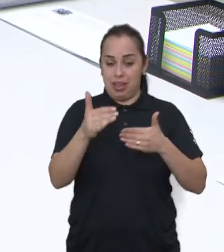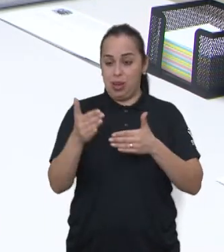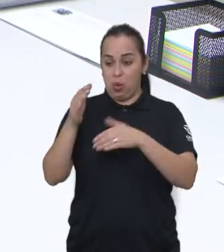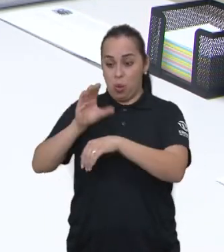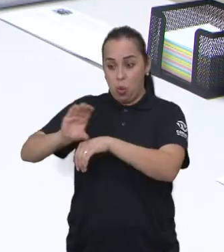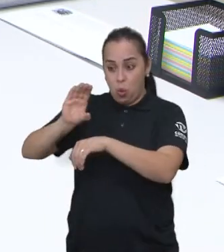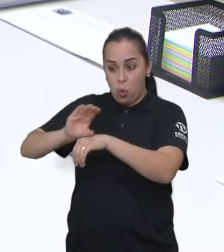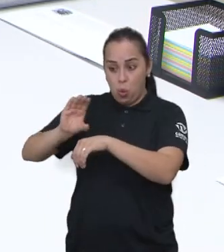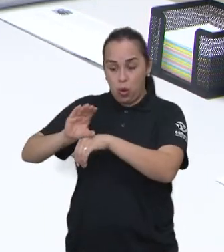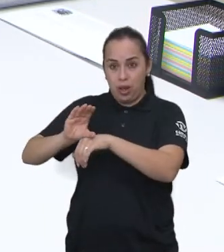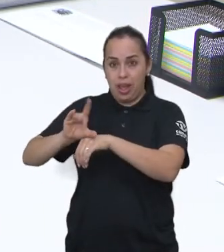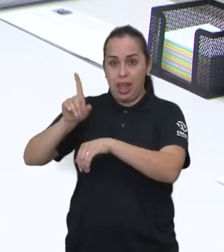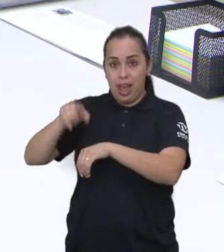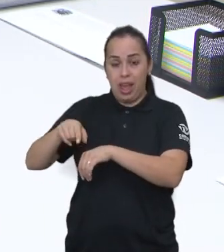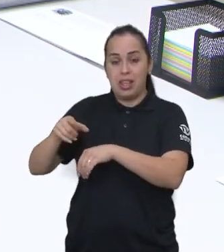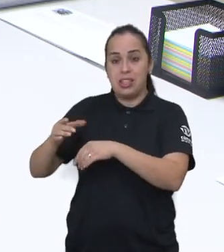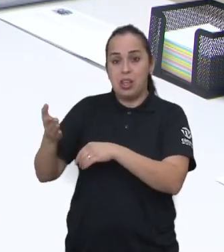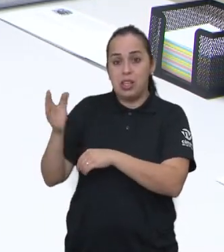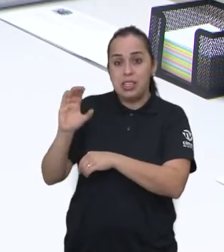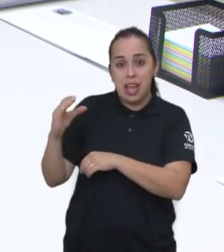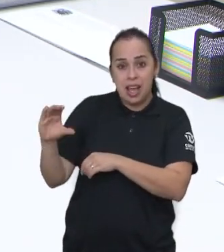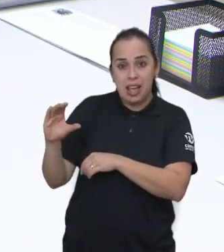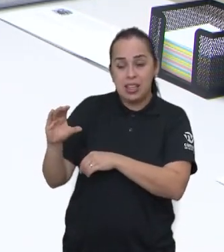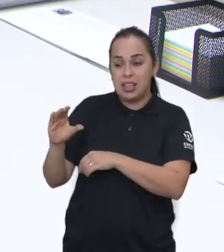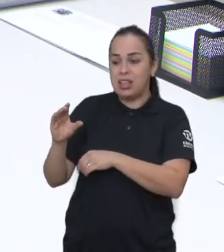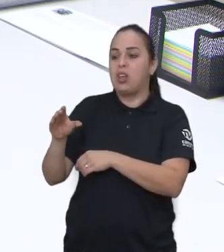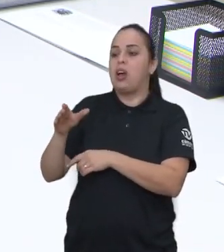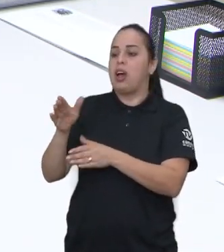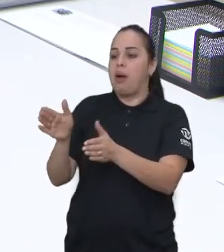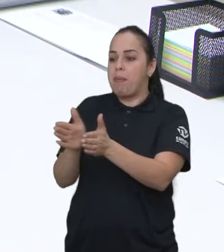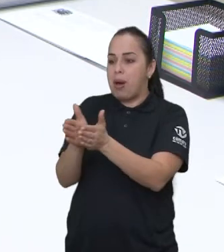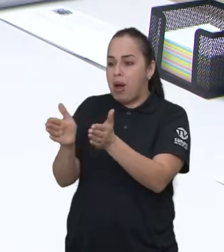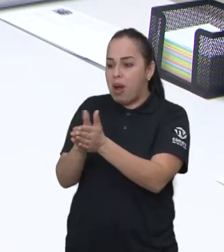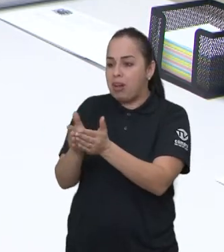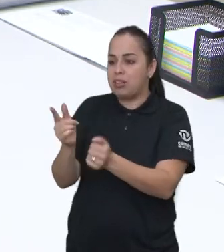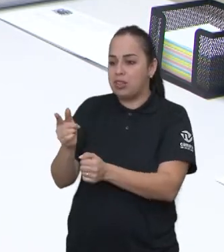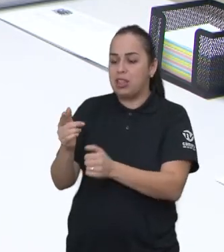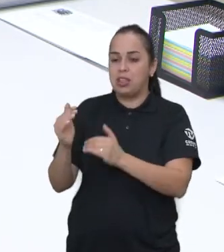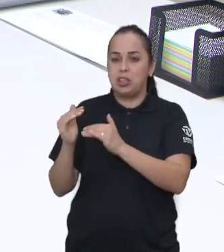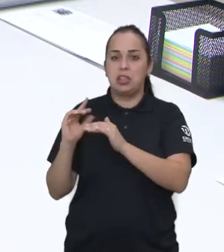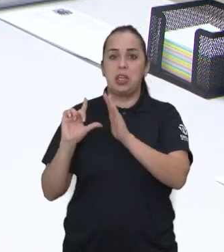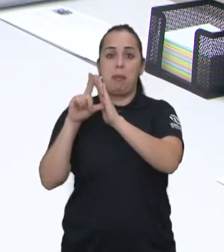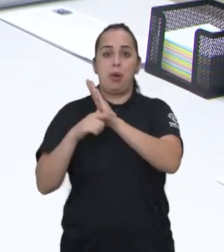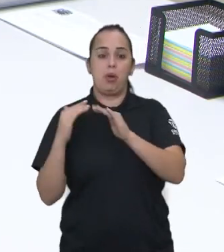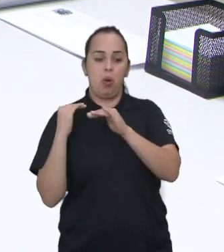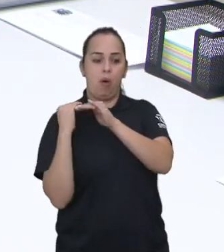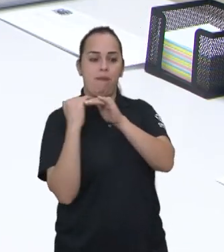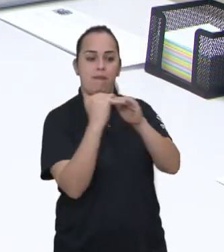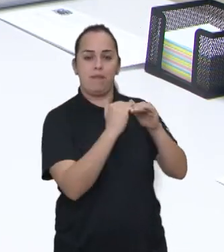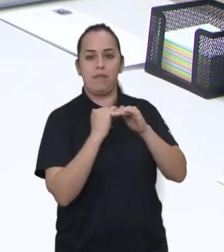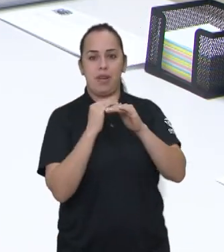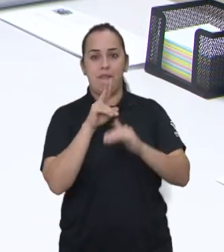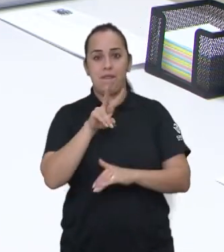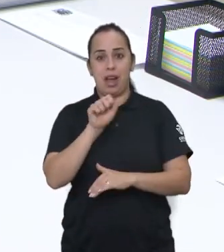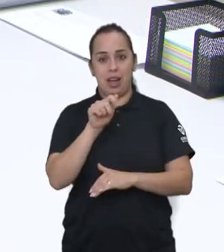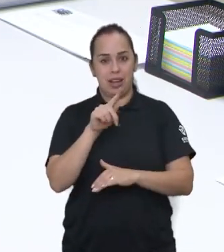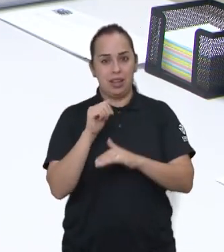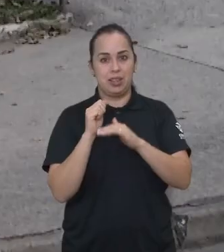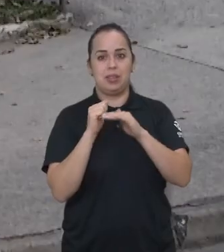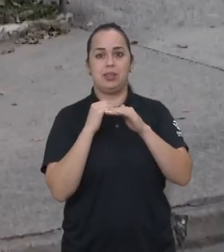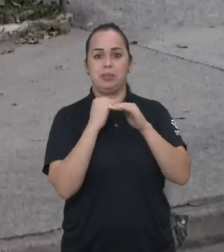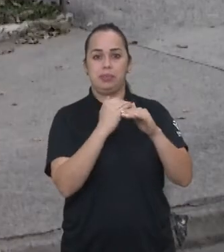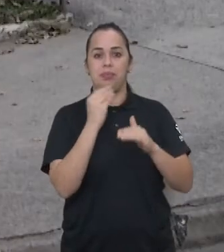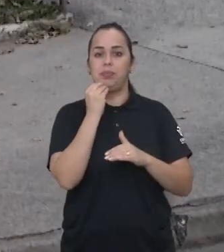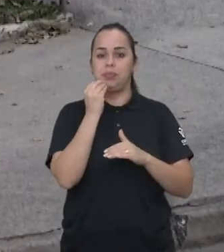ingresso Então esse curso ele vai dar base científica para que o jovem de baixa renda chega em condições de igualdade para conseguir